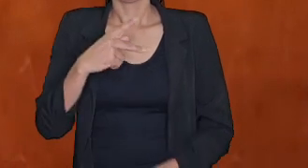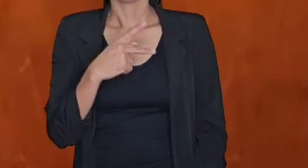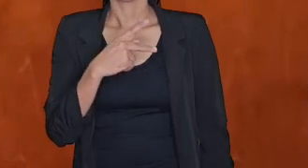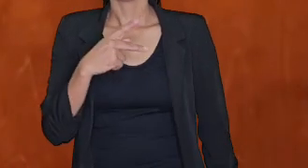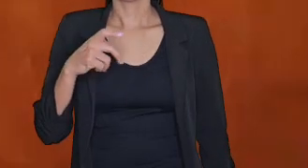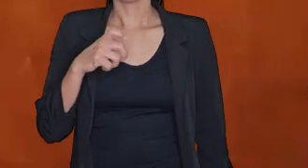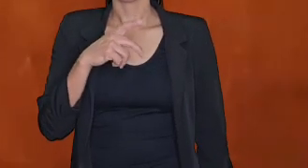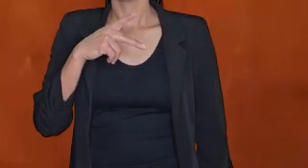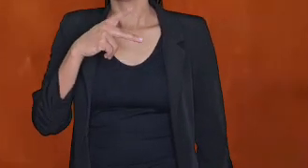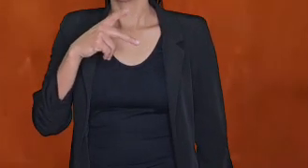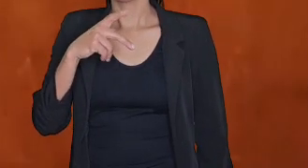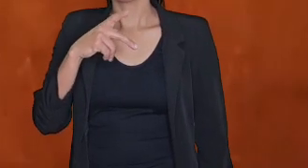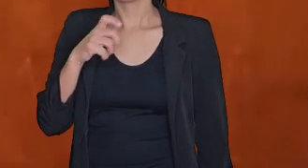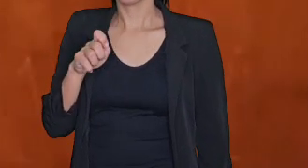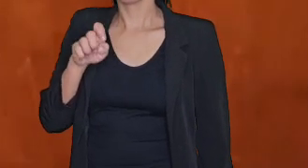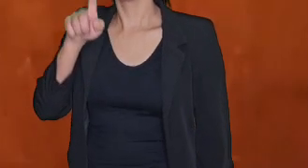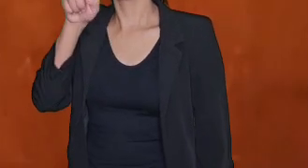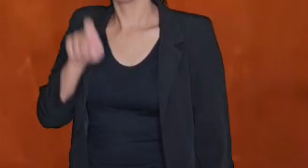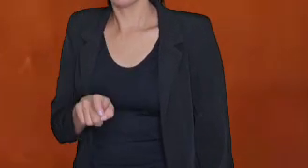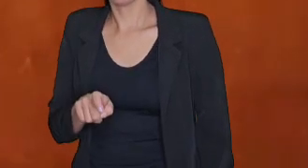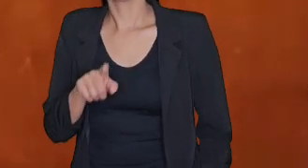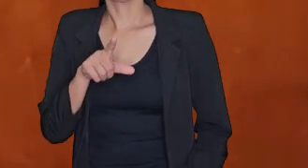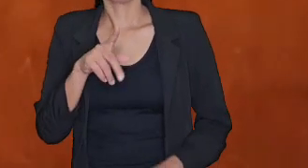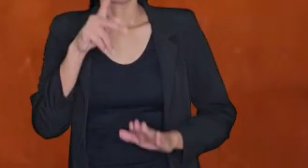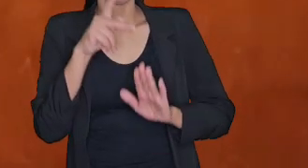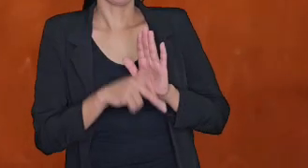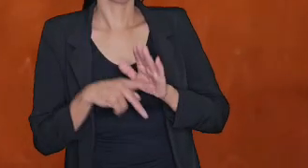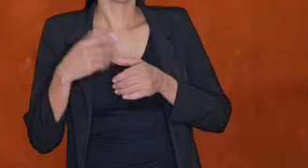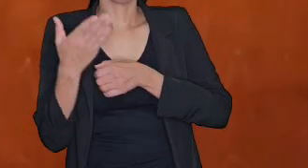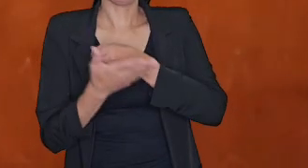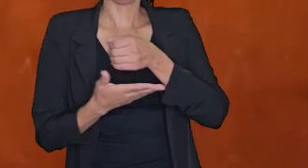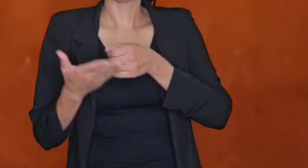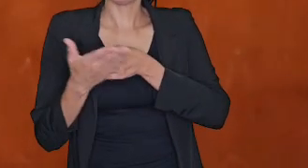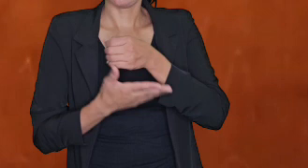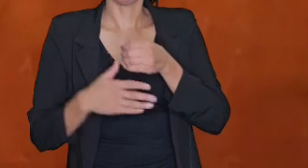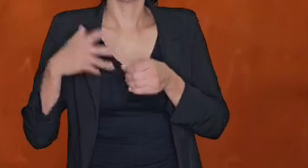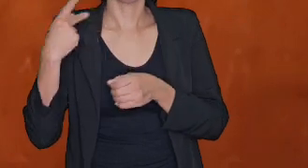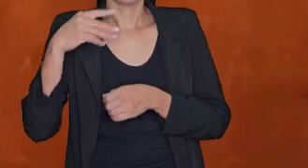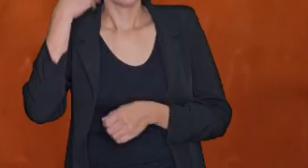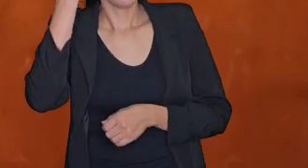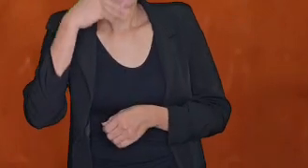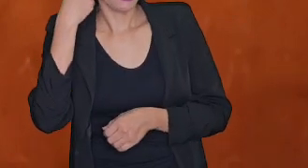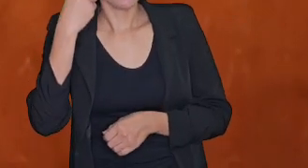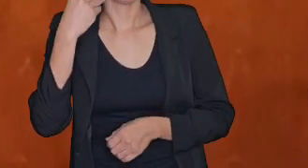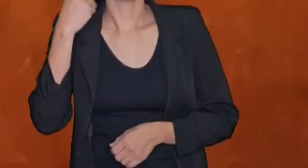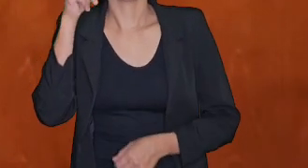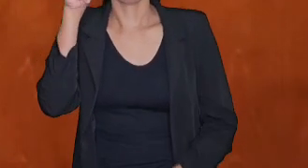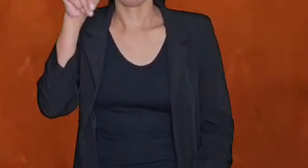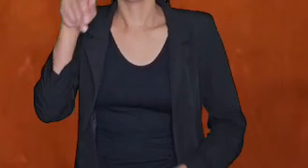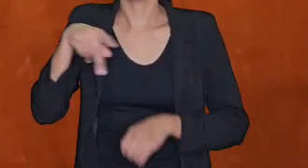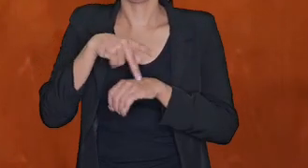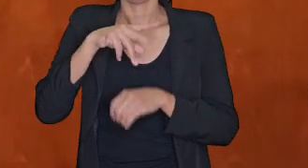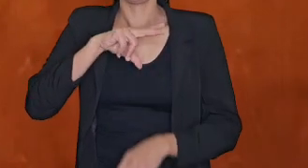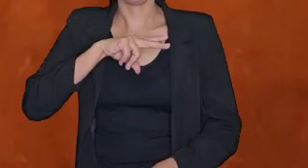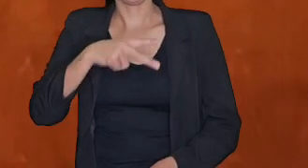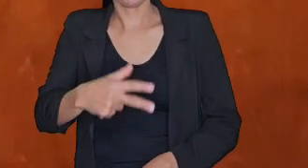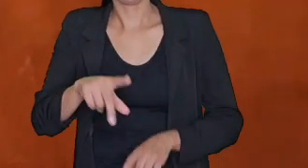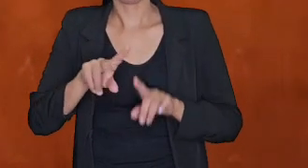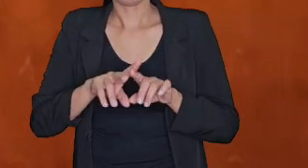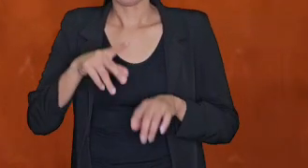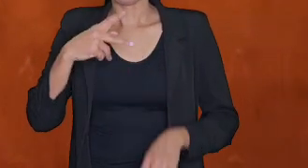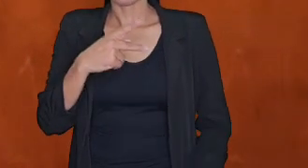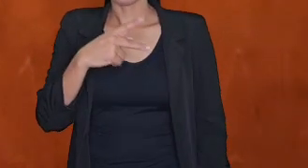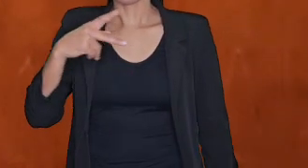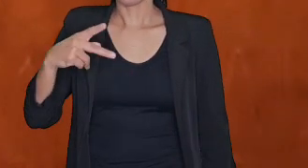da execução. Antes da execução, chama PPEX. Esse projeto 6204 ele é baseado na